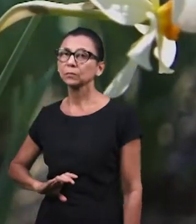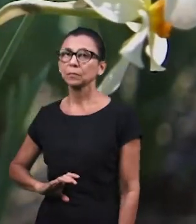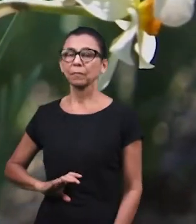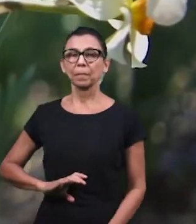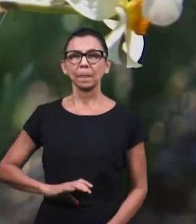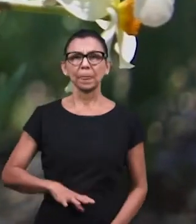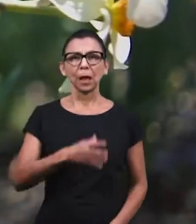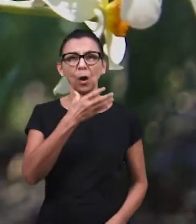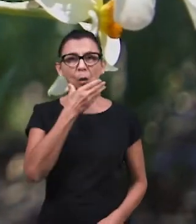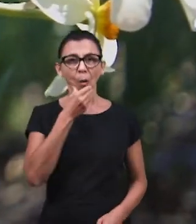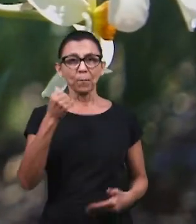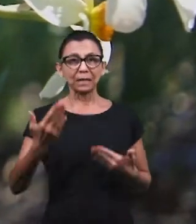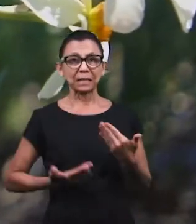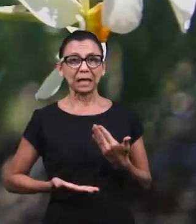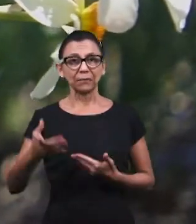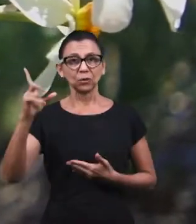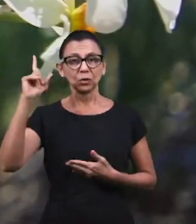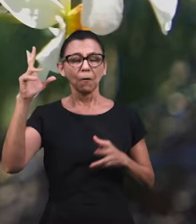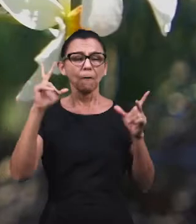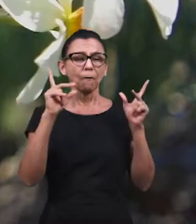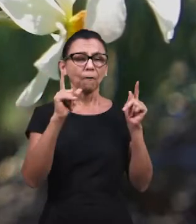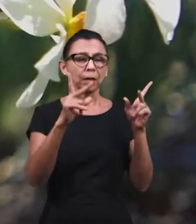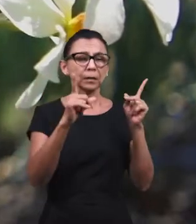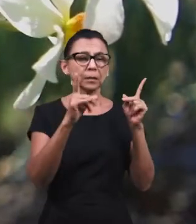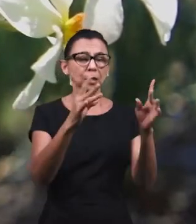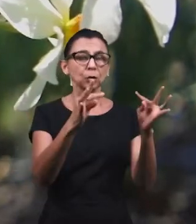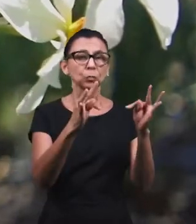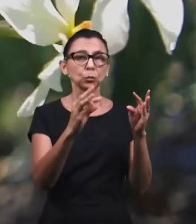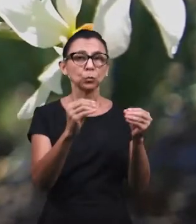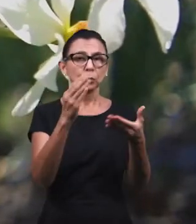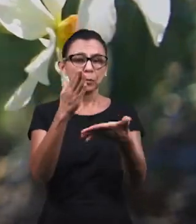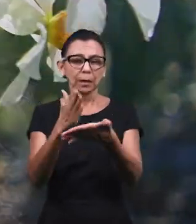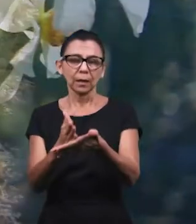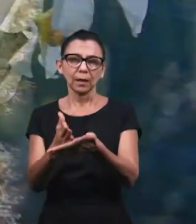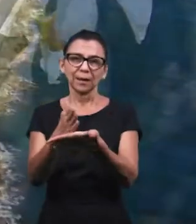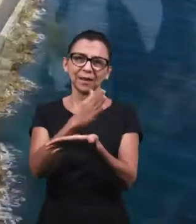que tinha e repartiu.